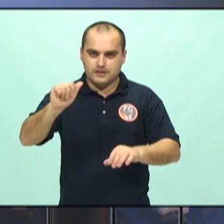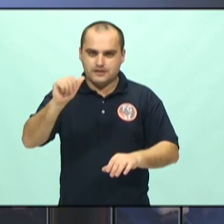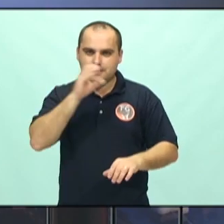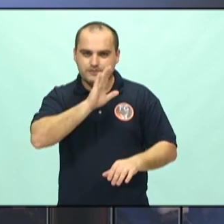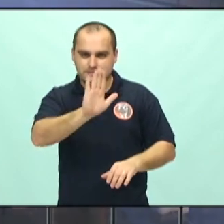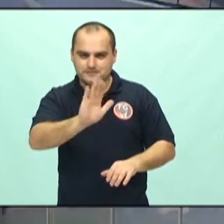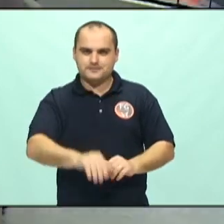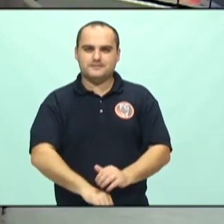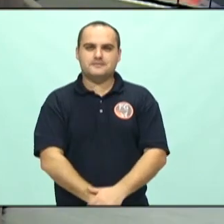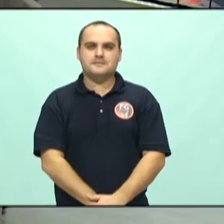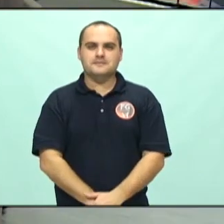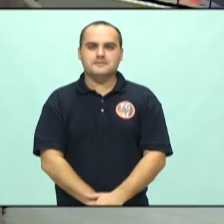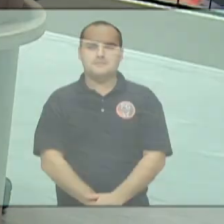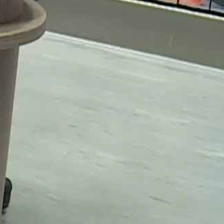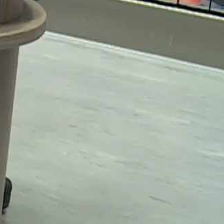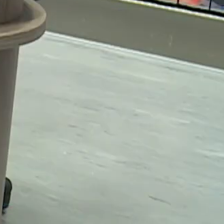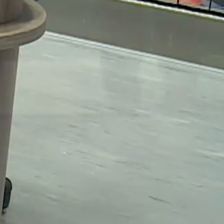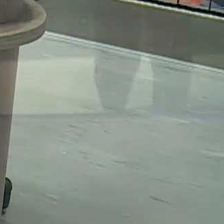já!